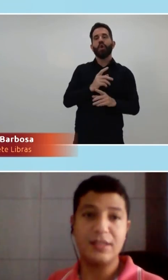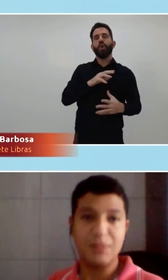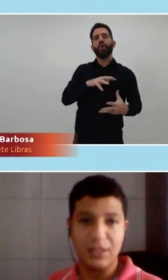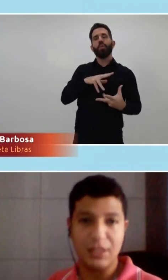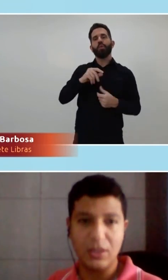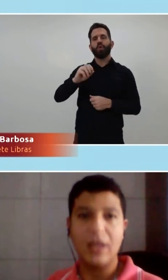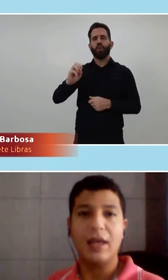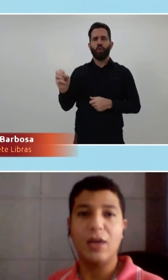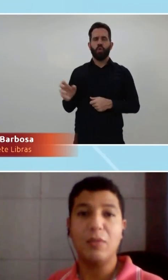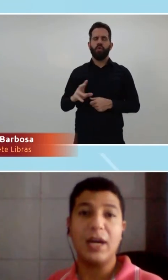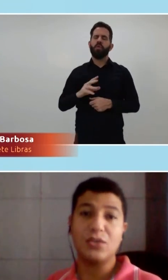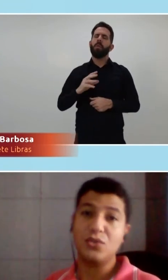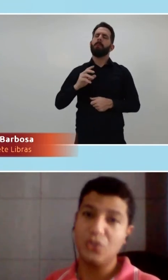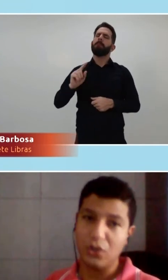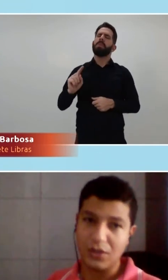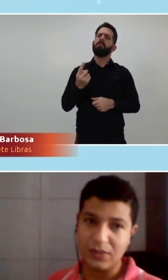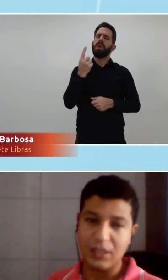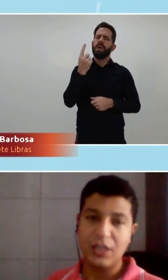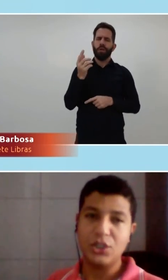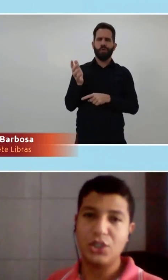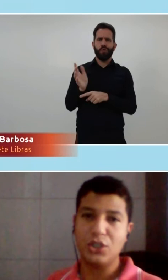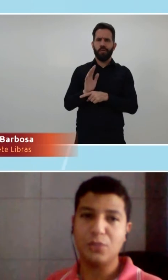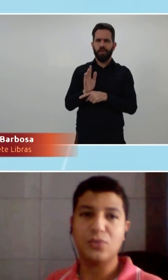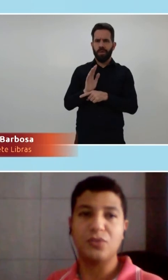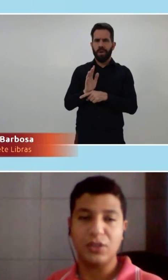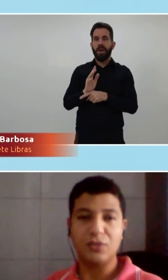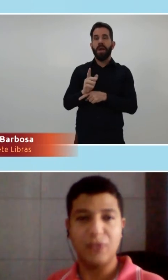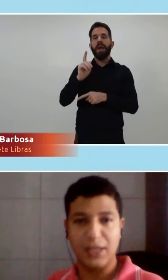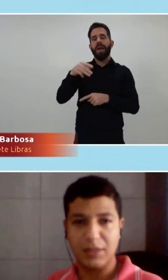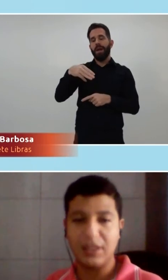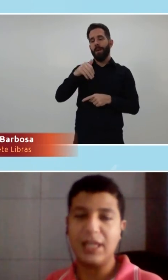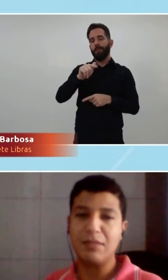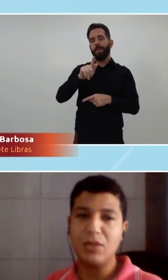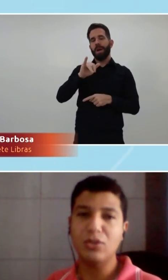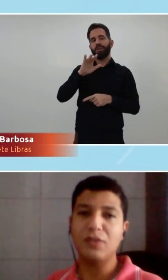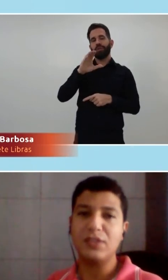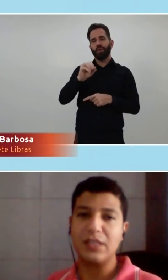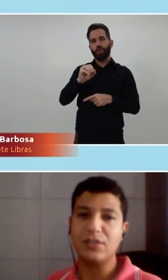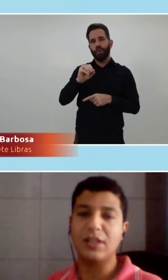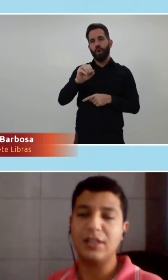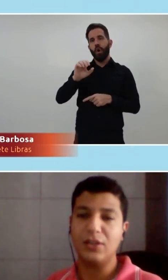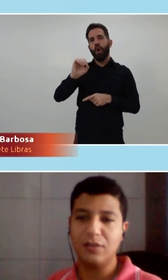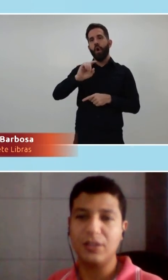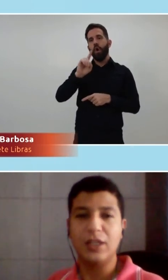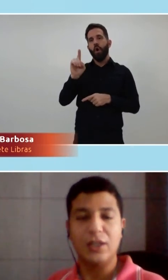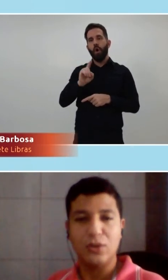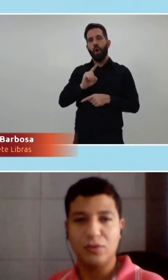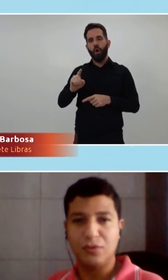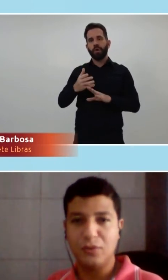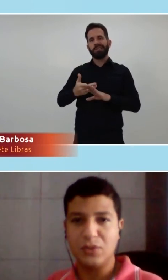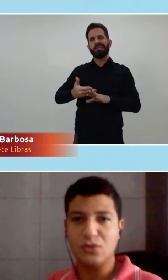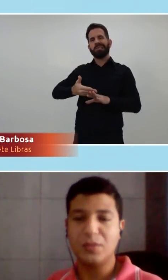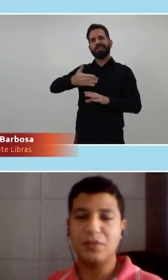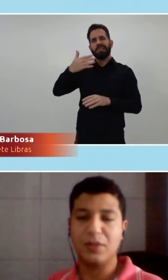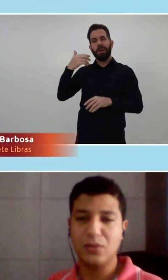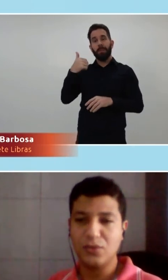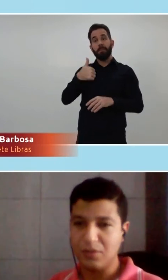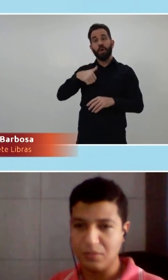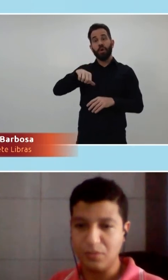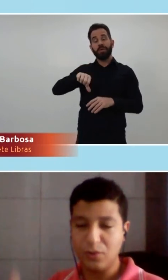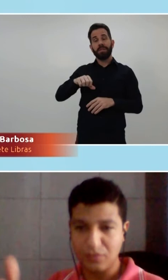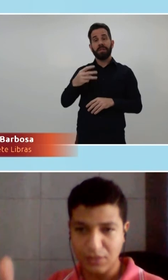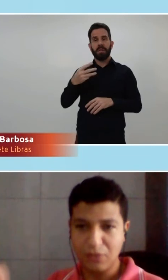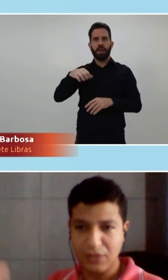ser exibido é O Mágico de Oz, dirigido por Victor Fleming em 1939, um filme super famoso